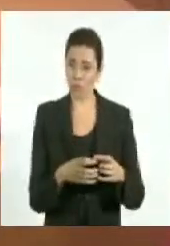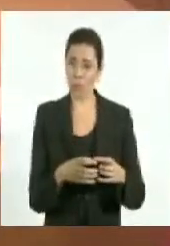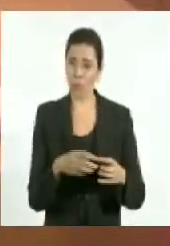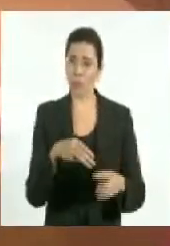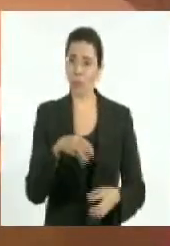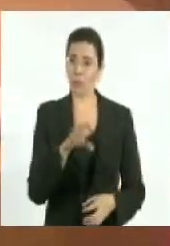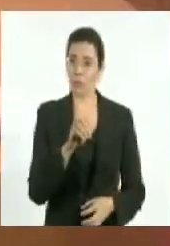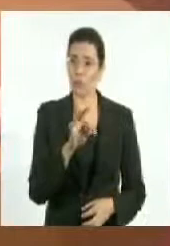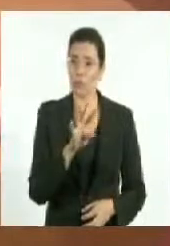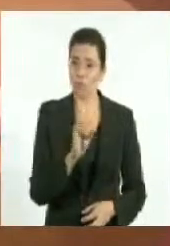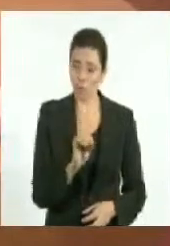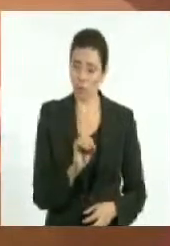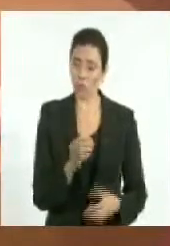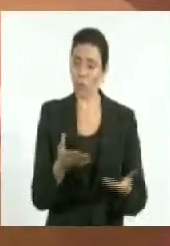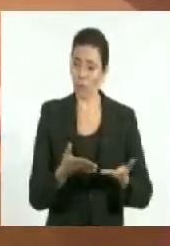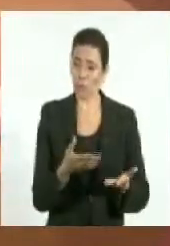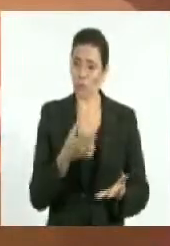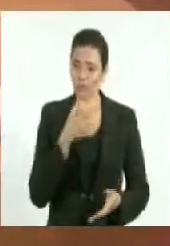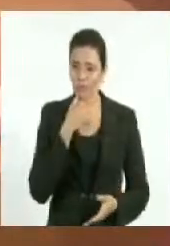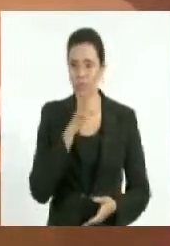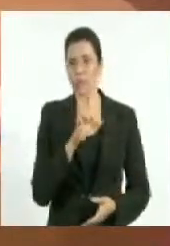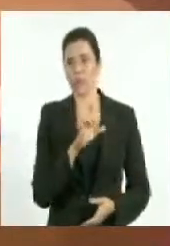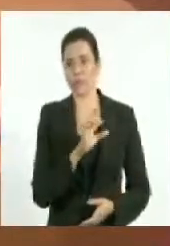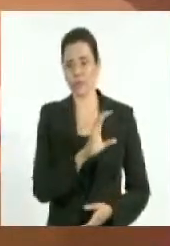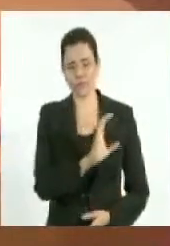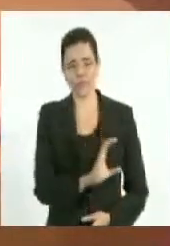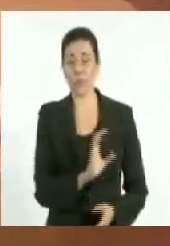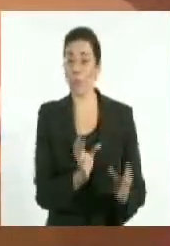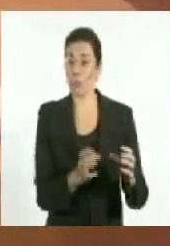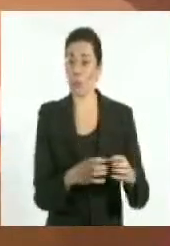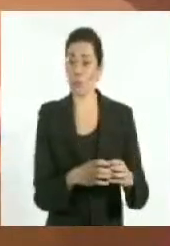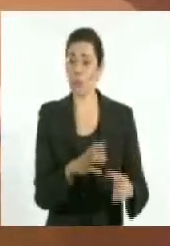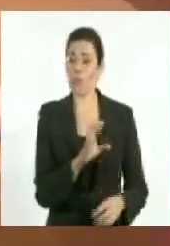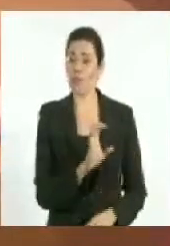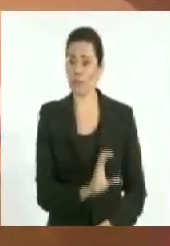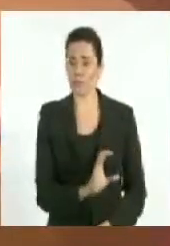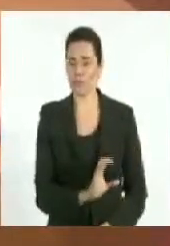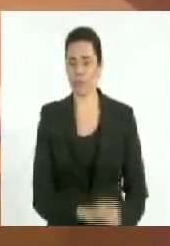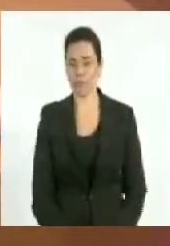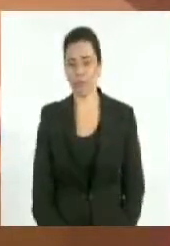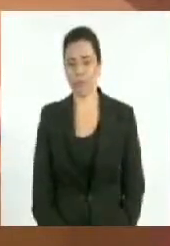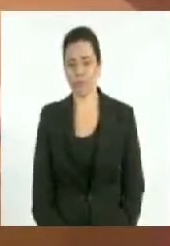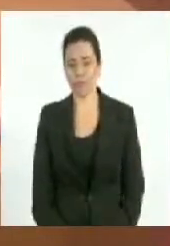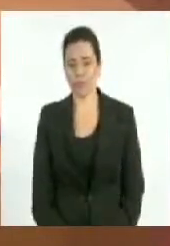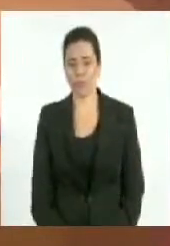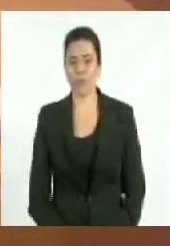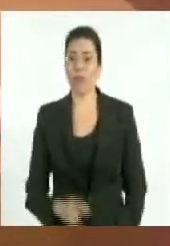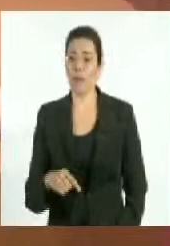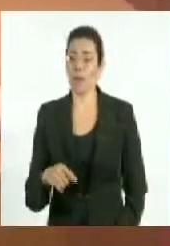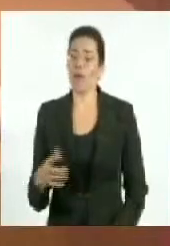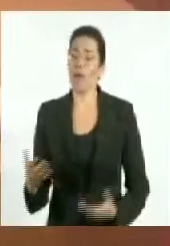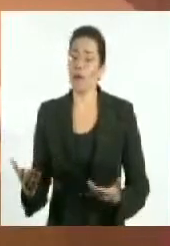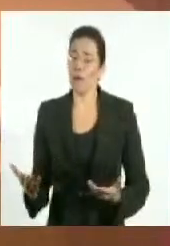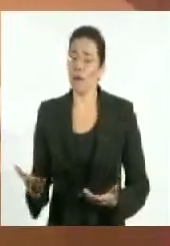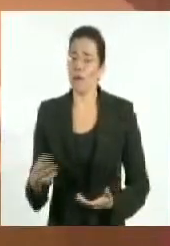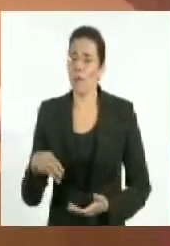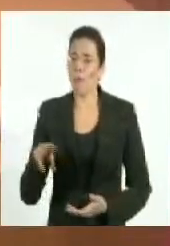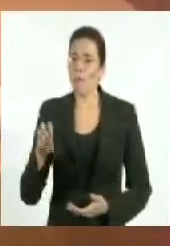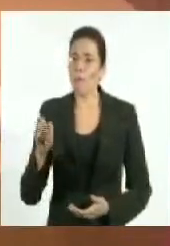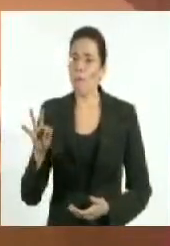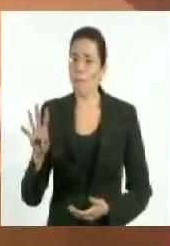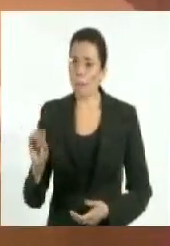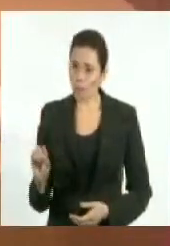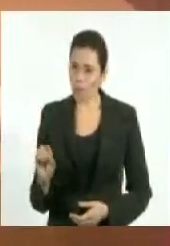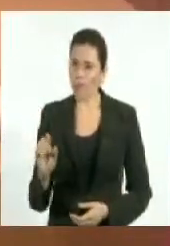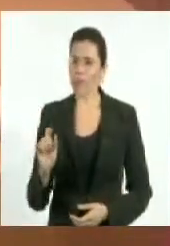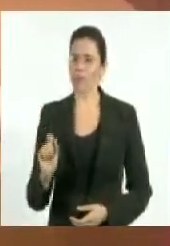C. Qual a situação, deputado Souza Neto, que nós temos hoje no Motoclube? Um clube que fez uma campanha memorável nesse